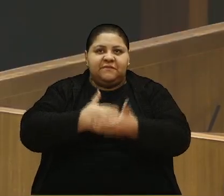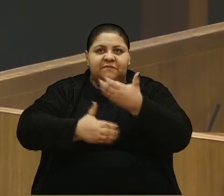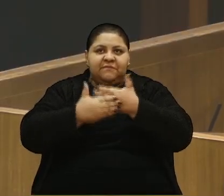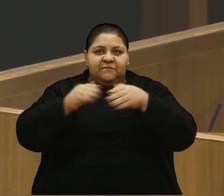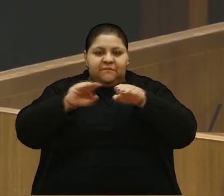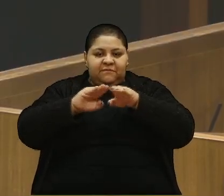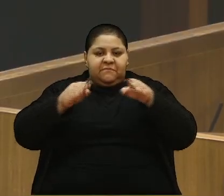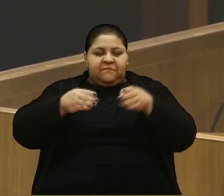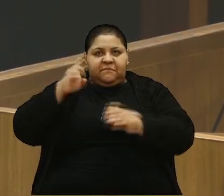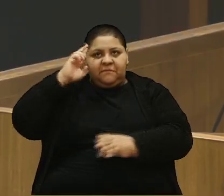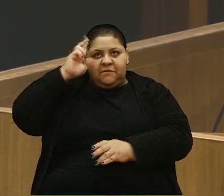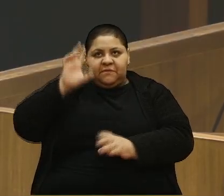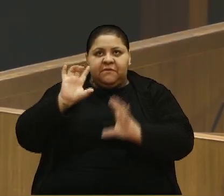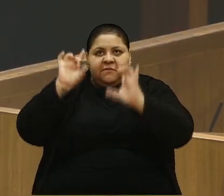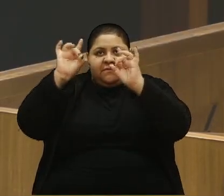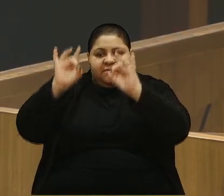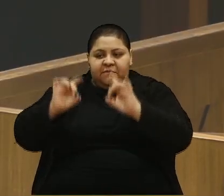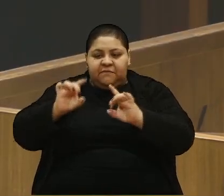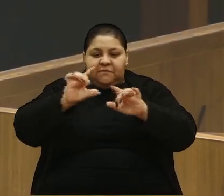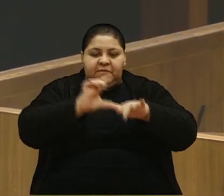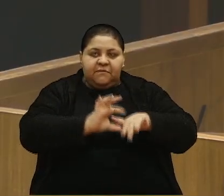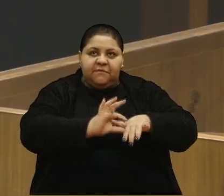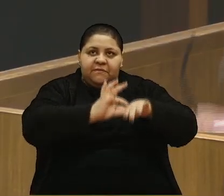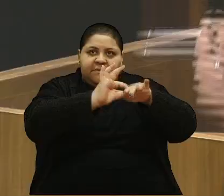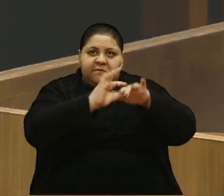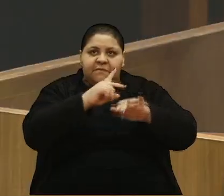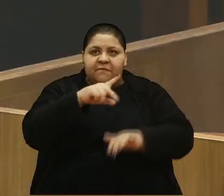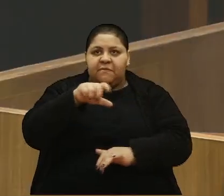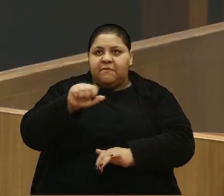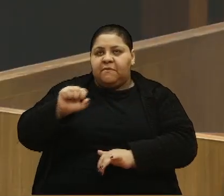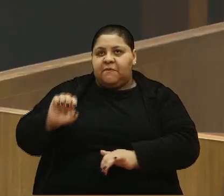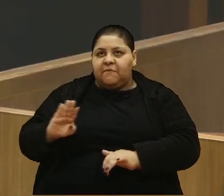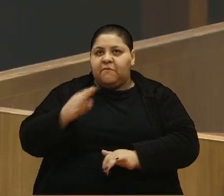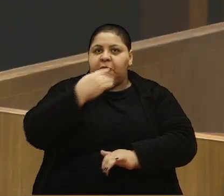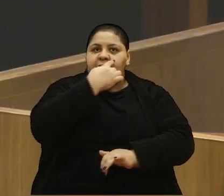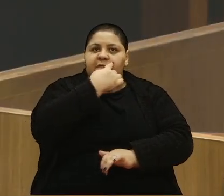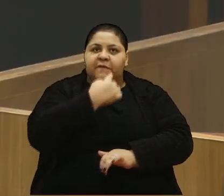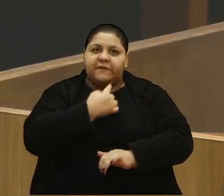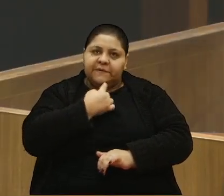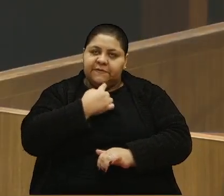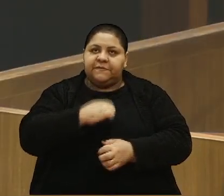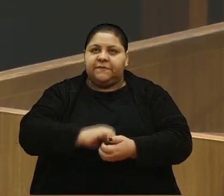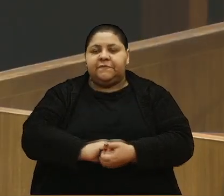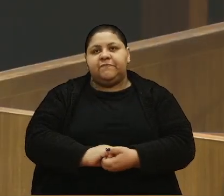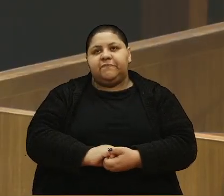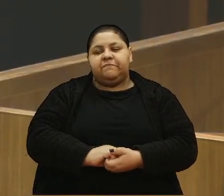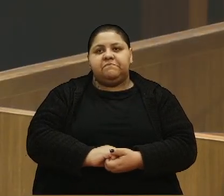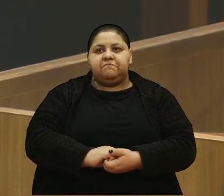diretora, em especial também o nosso líder do PSB, o Wagner.